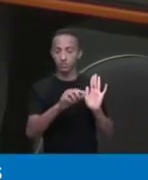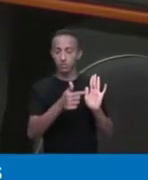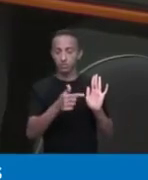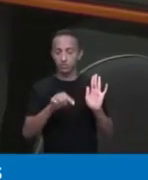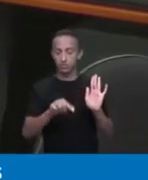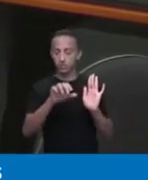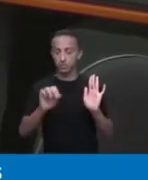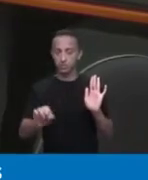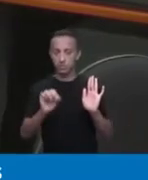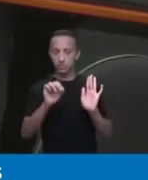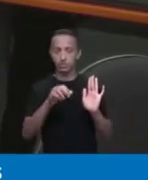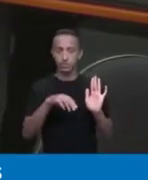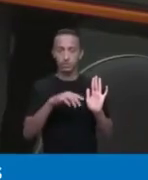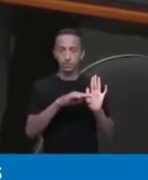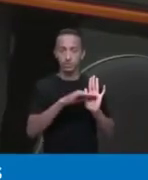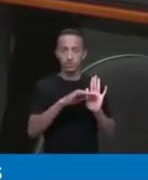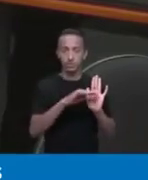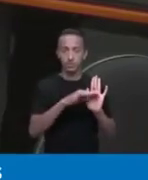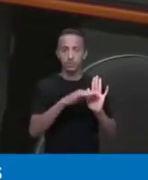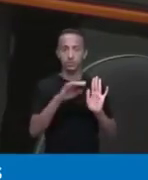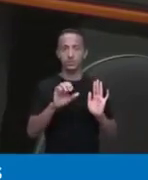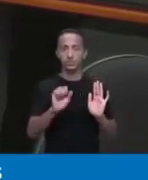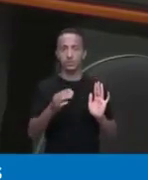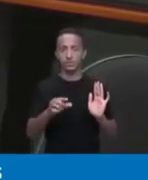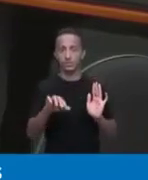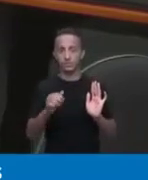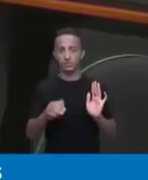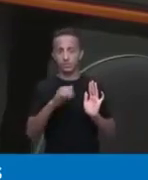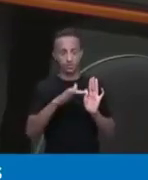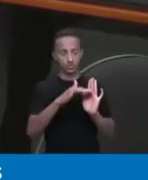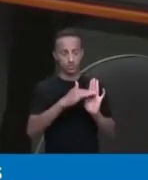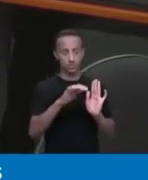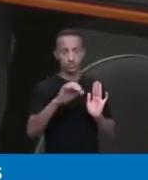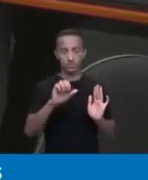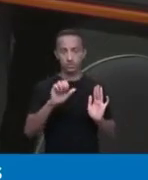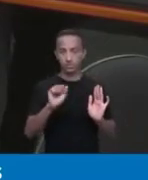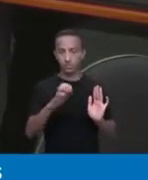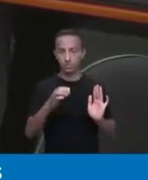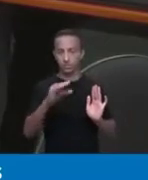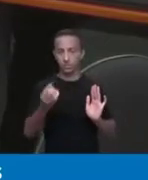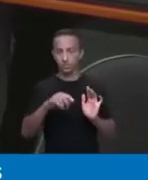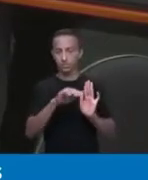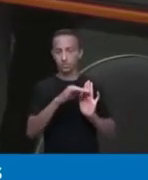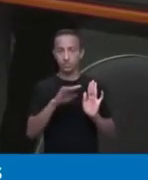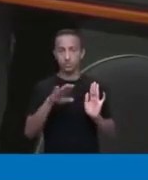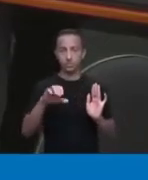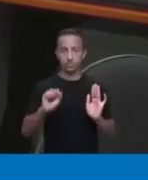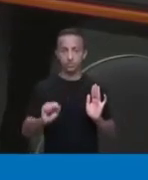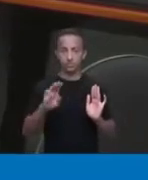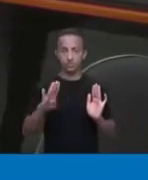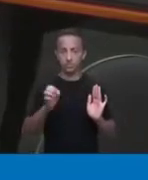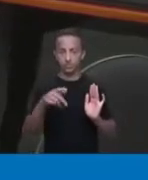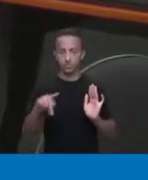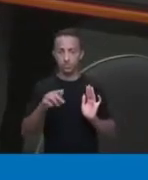Model Disability Survey, a escala SALSA, a tabela ESC, o método BASEP, o FIC e o FICER,